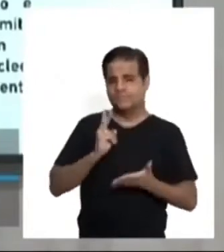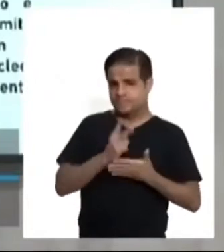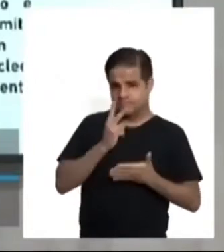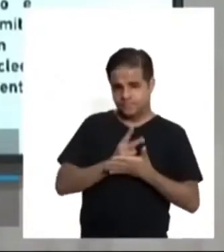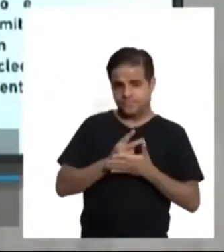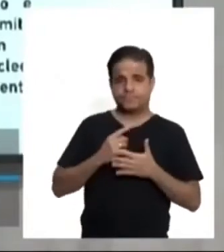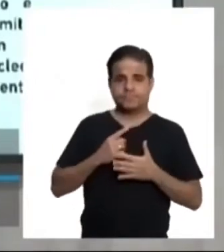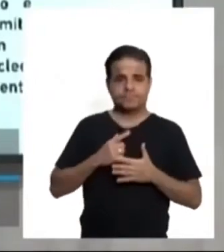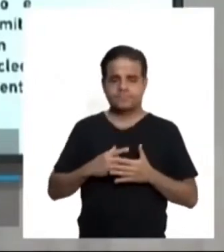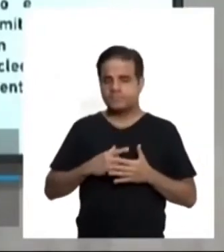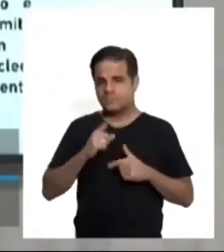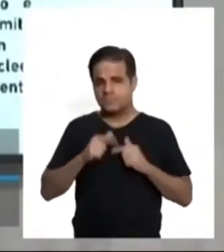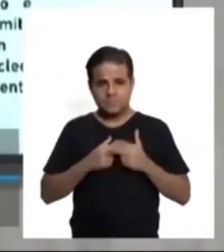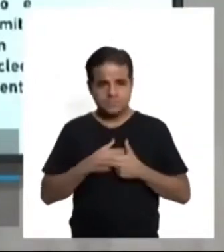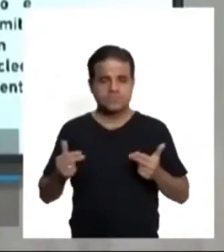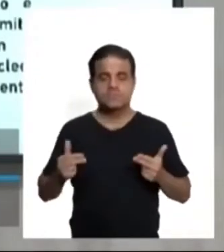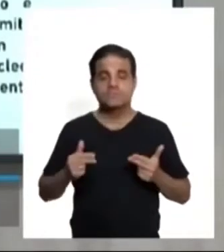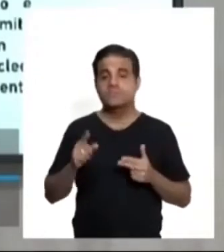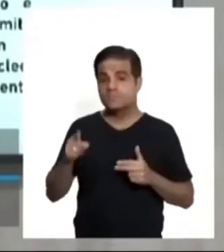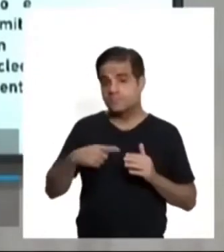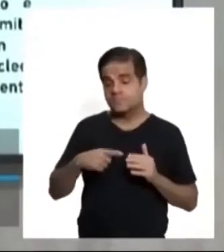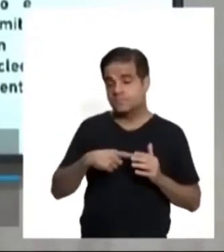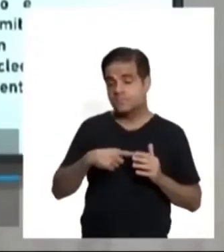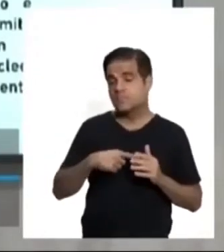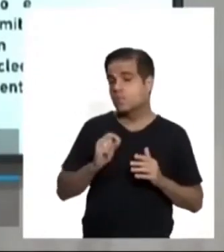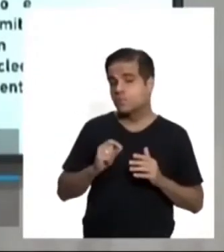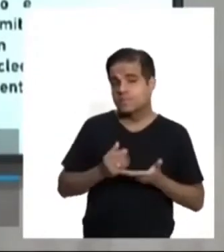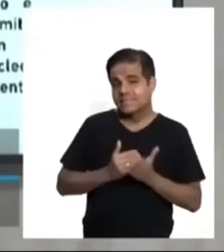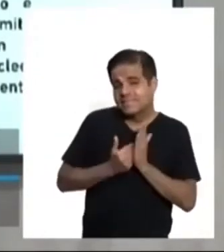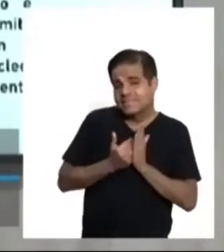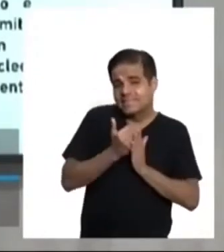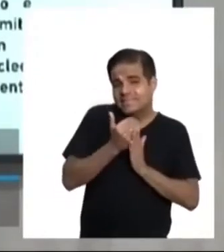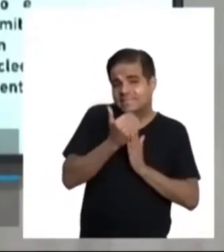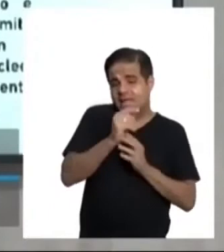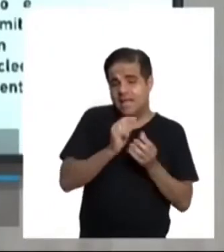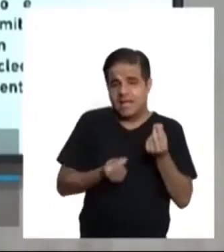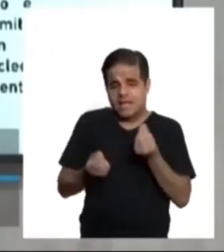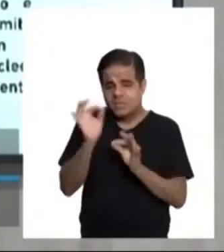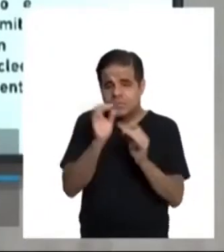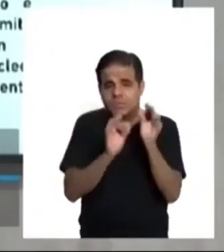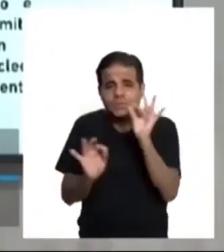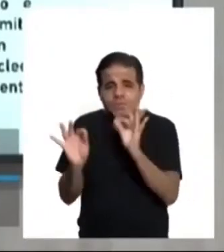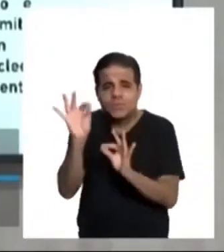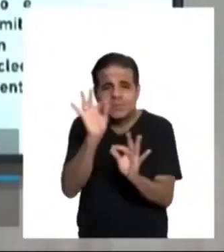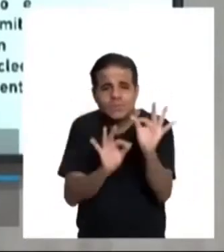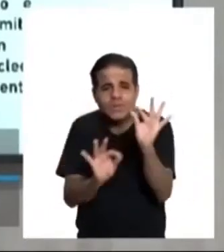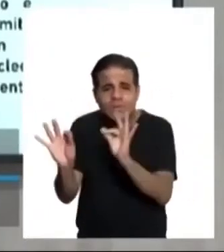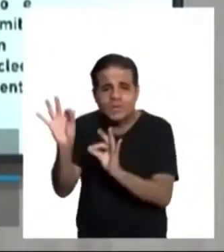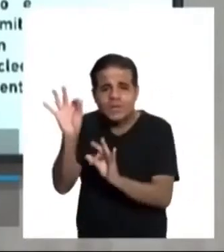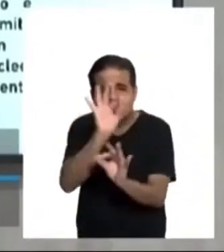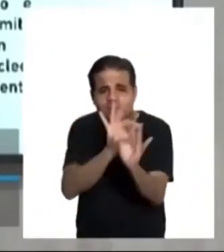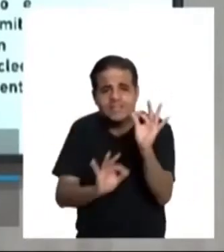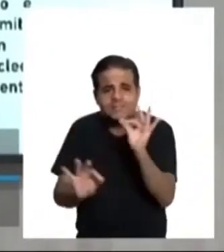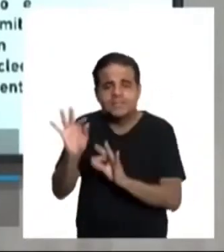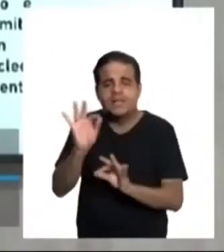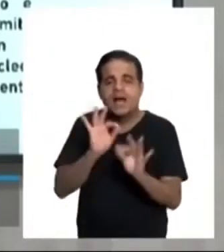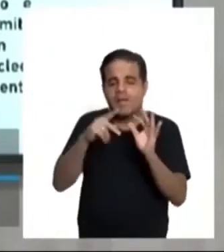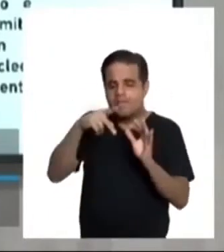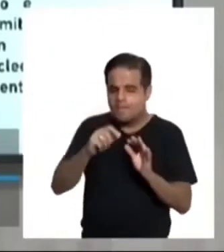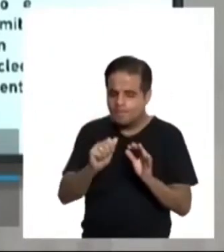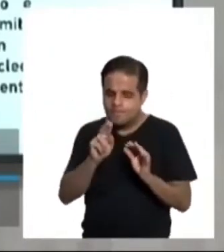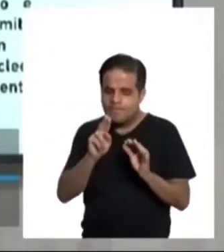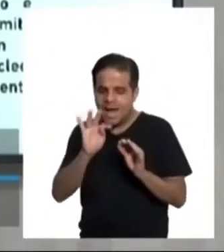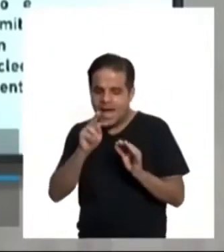sempre, certo, um elemento radioativo, é porque você tem excesso de partículas no núcleo. É isso que eu quero que você